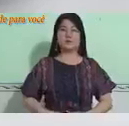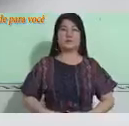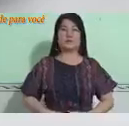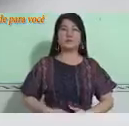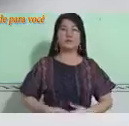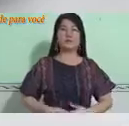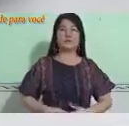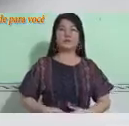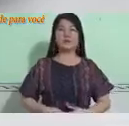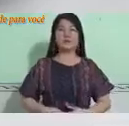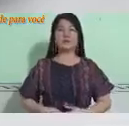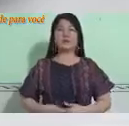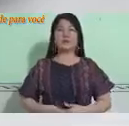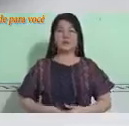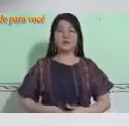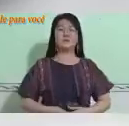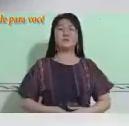negativo.